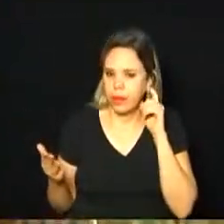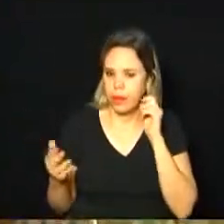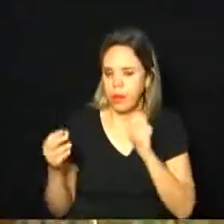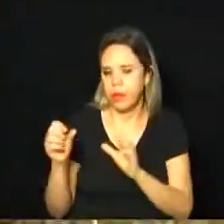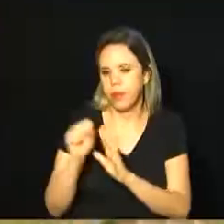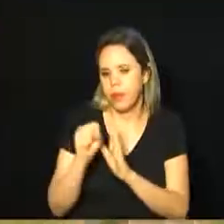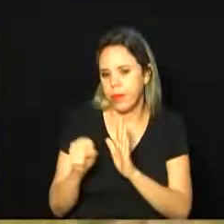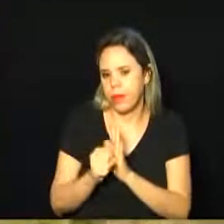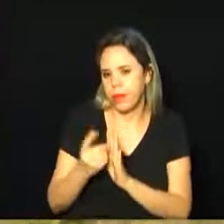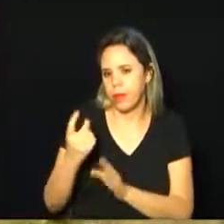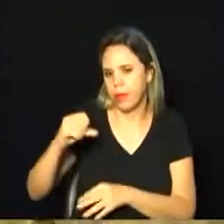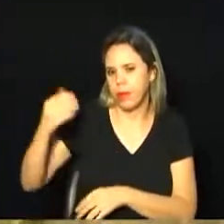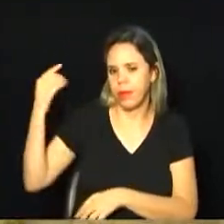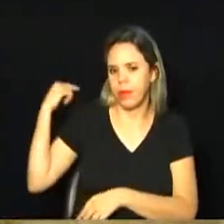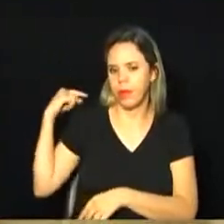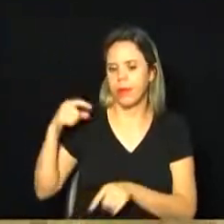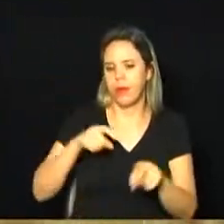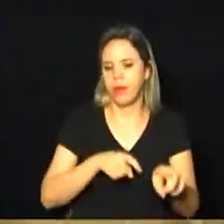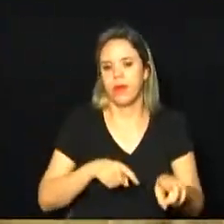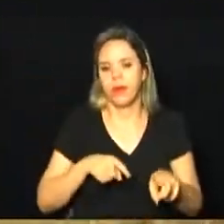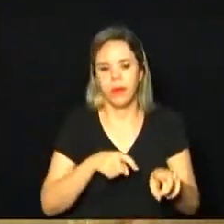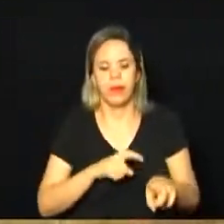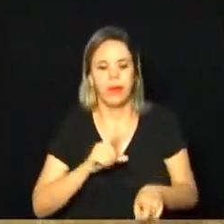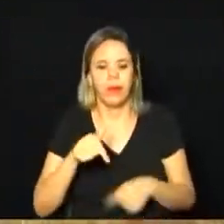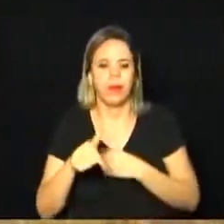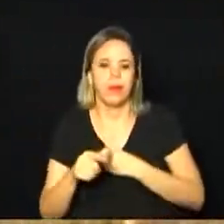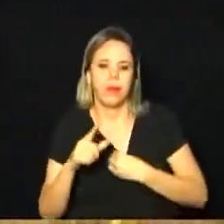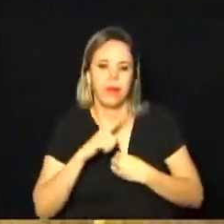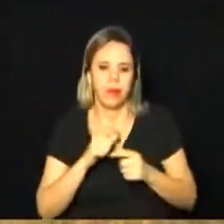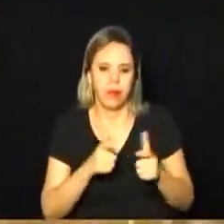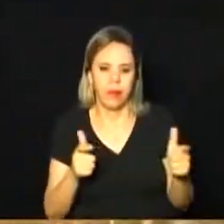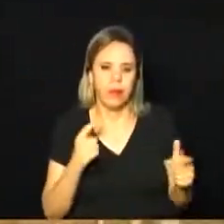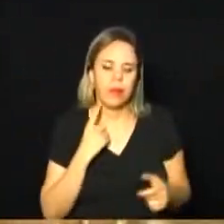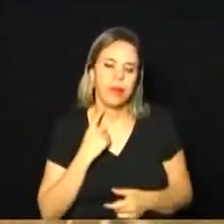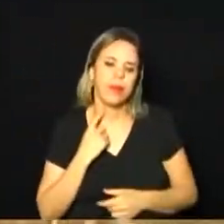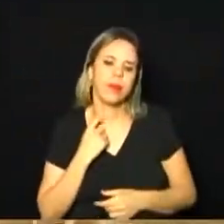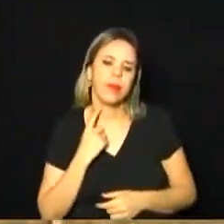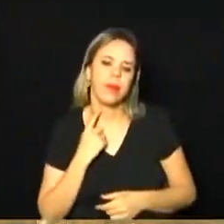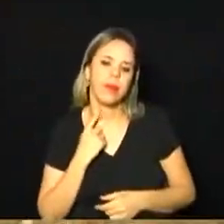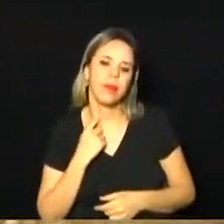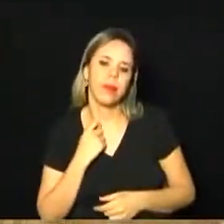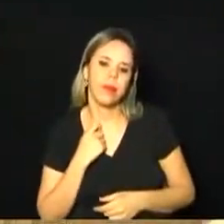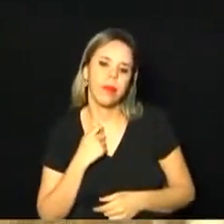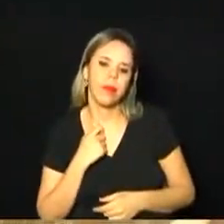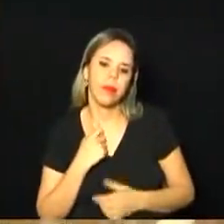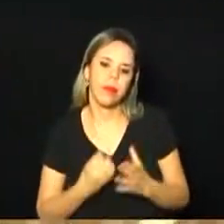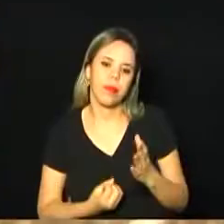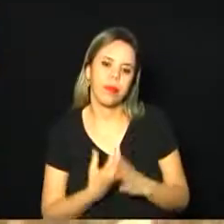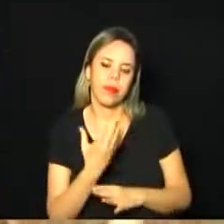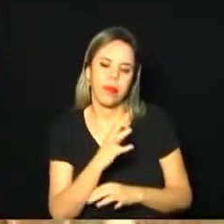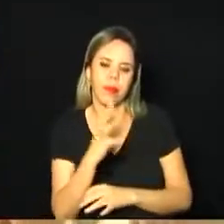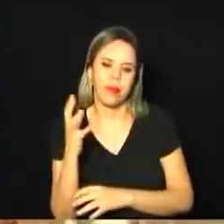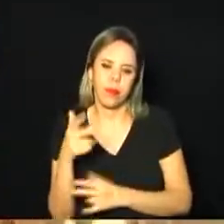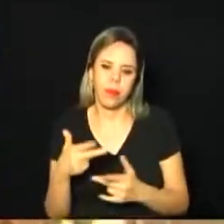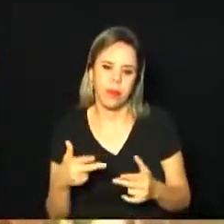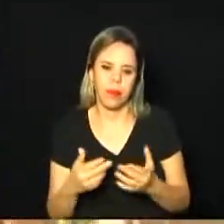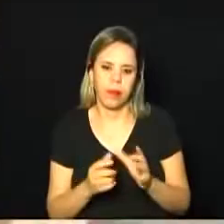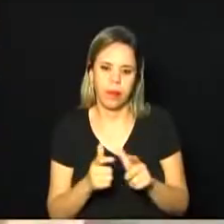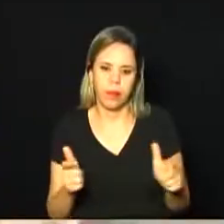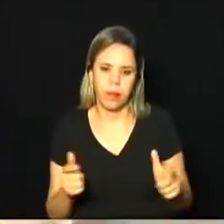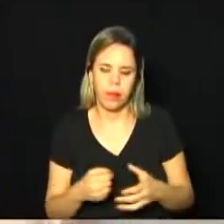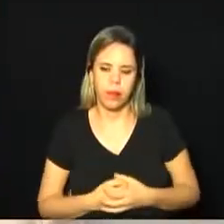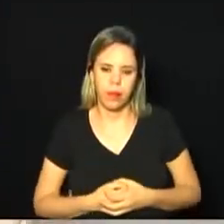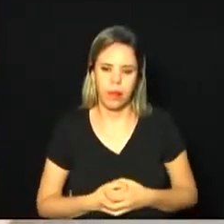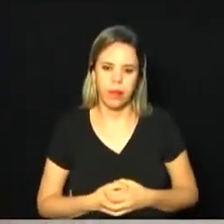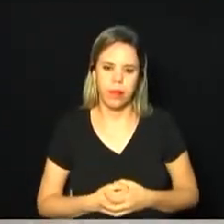século 19 com pequenas Chácaras depois ele tem um crescimento é ele vai se urbanizando E aí ele vai crescendo